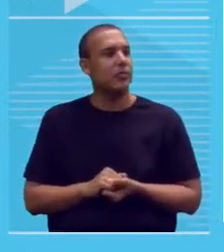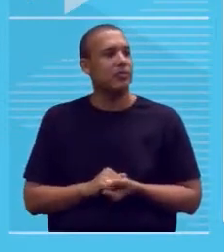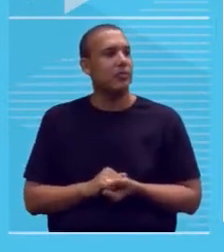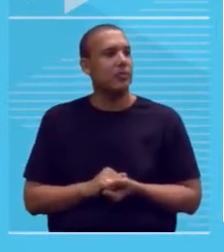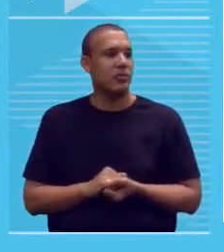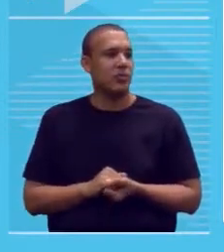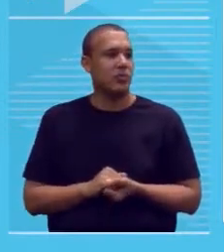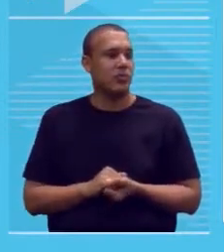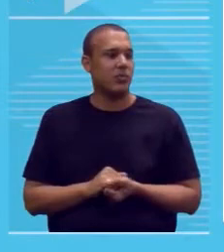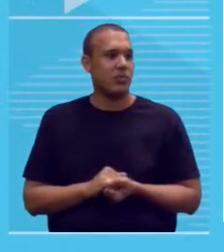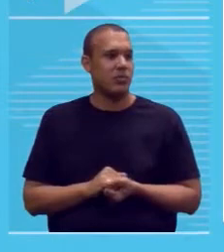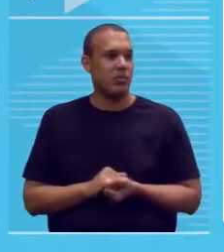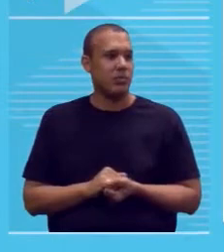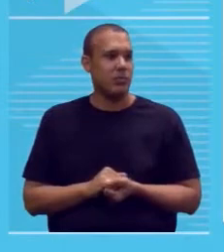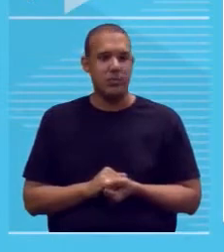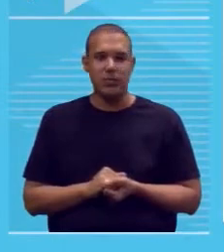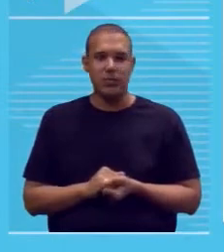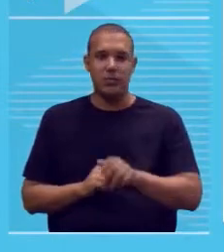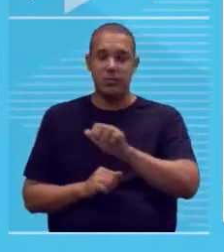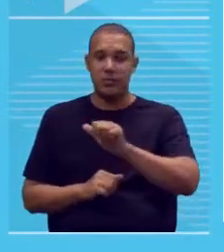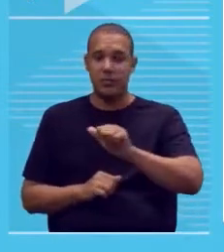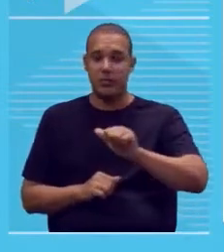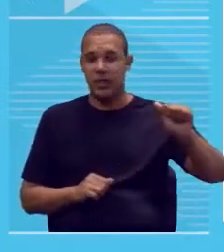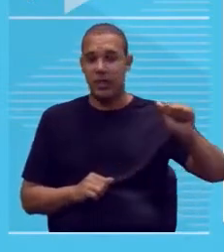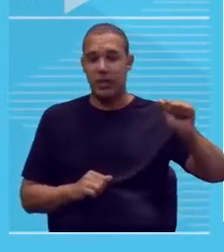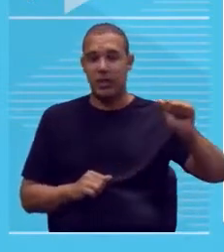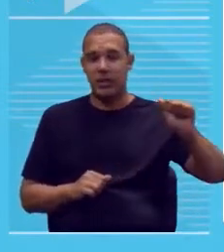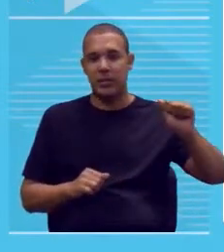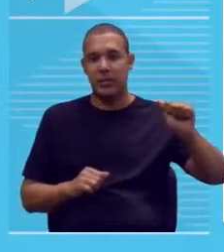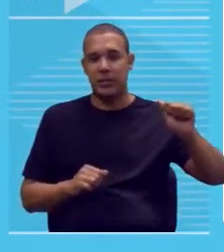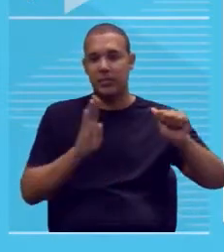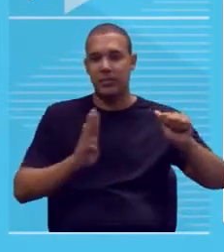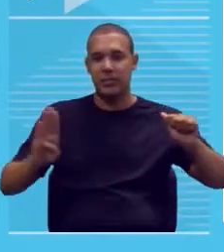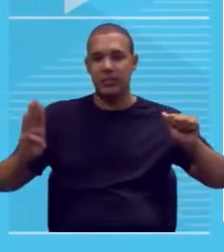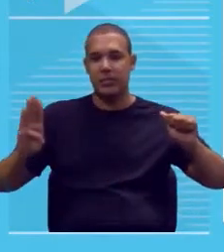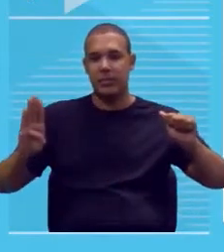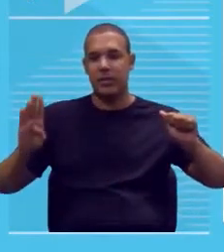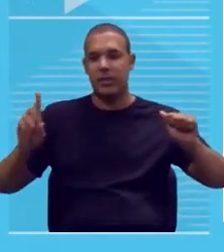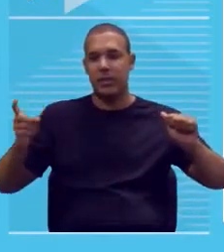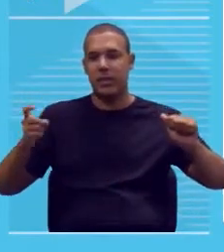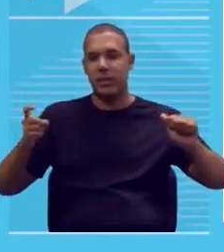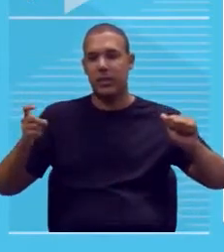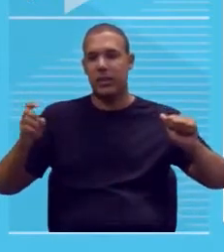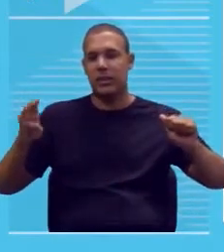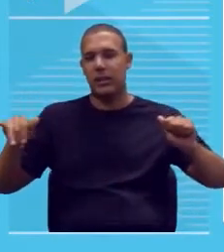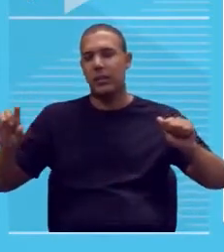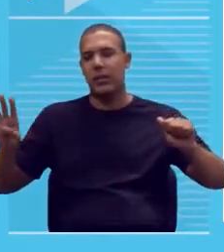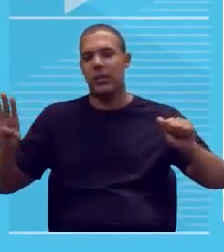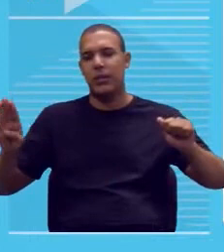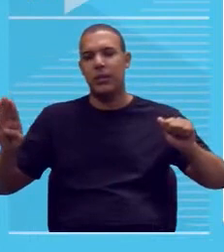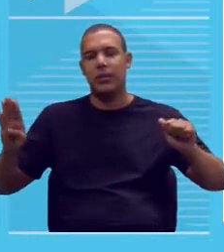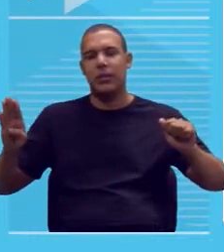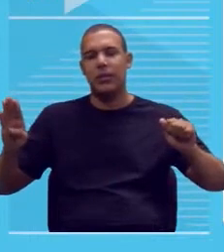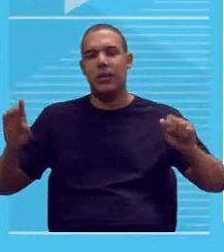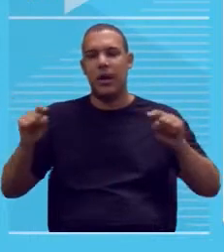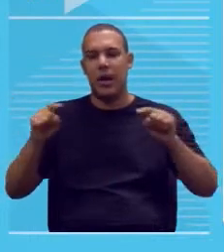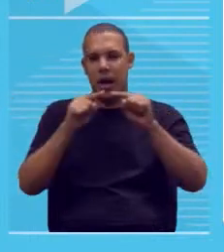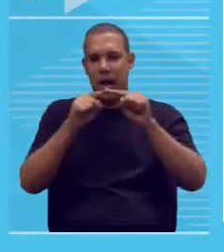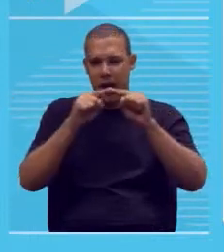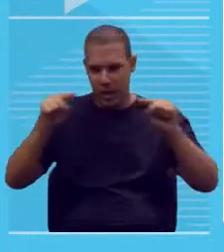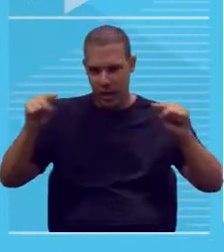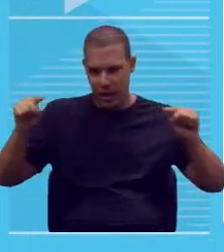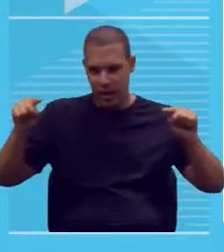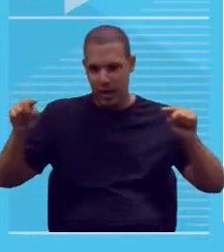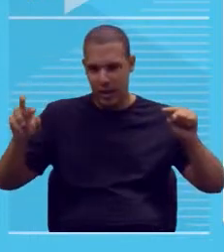pontos distintos A, XA e YA, e B, XB e YB, pertencentes a uma